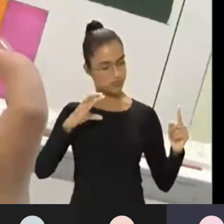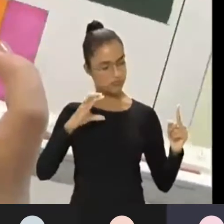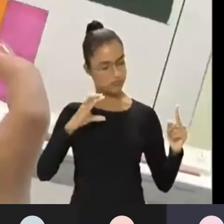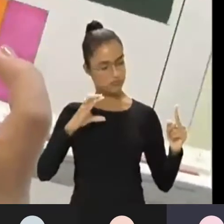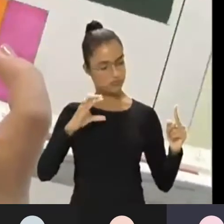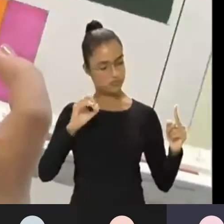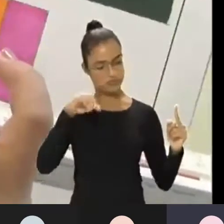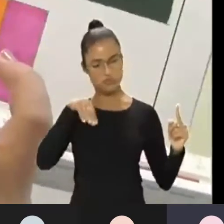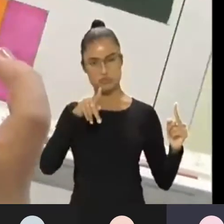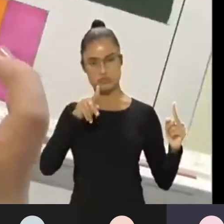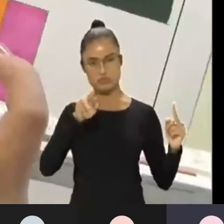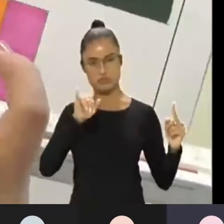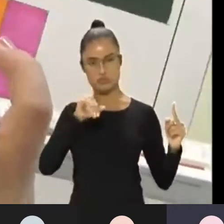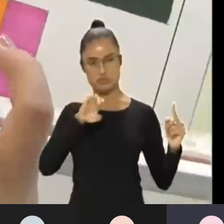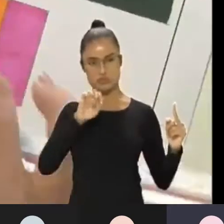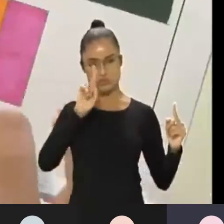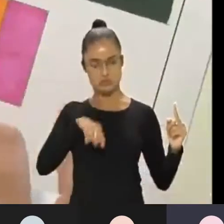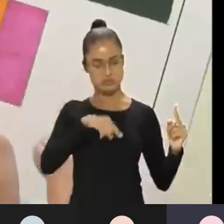9,5 unidades.